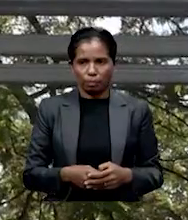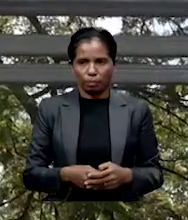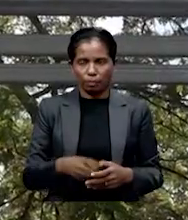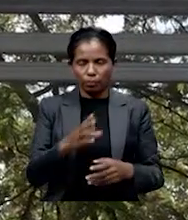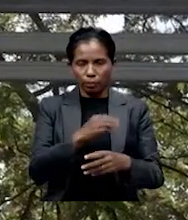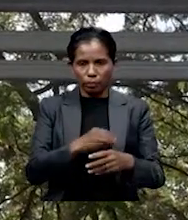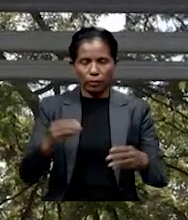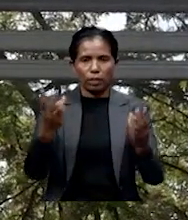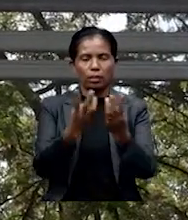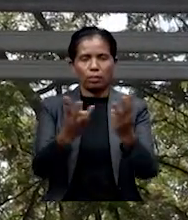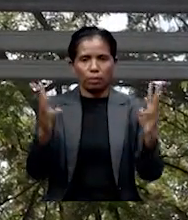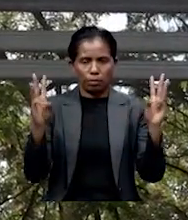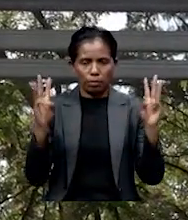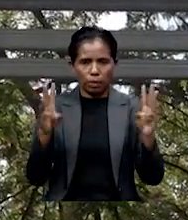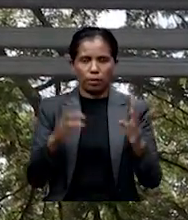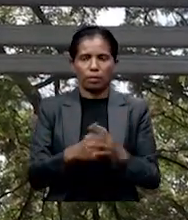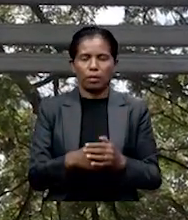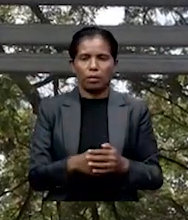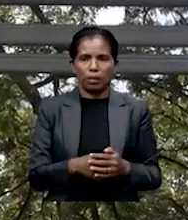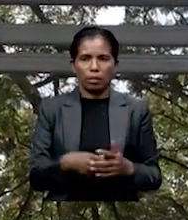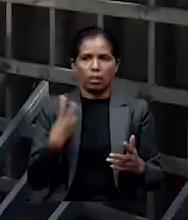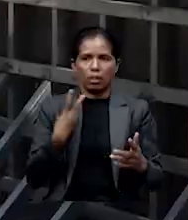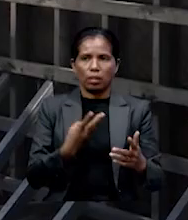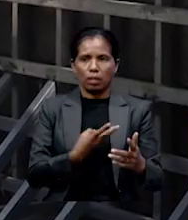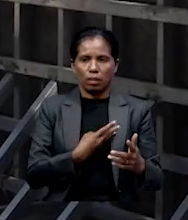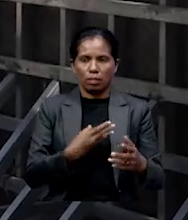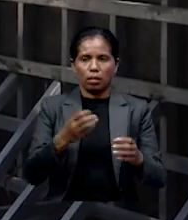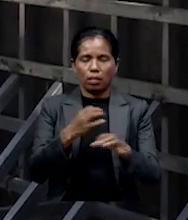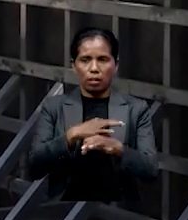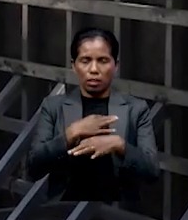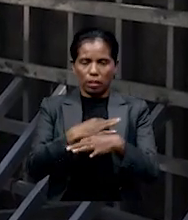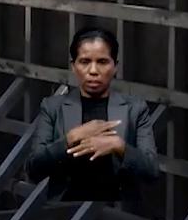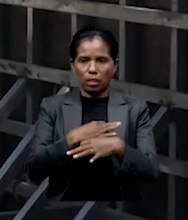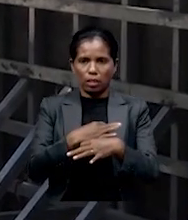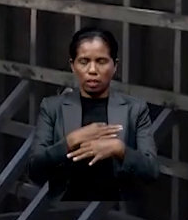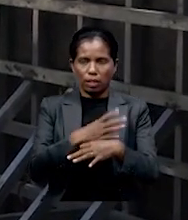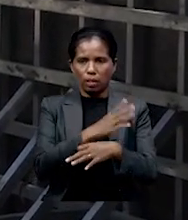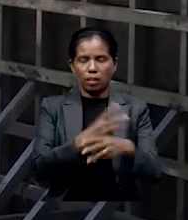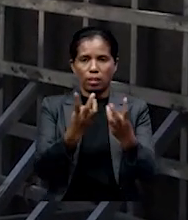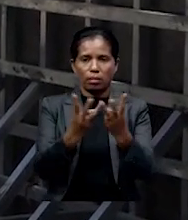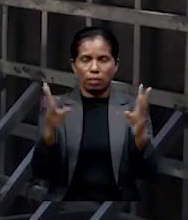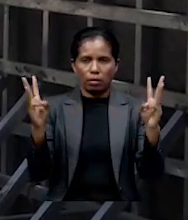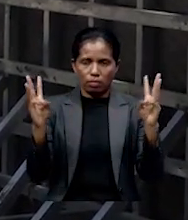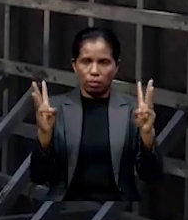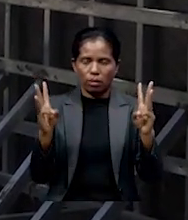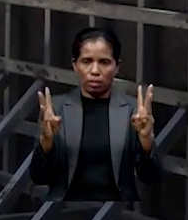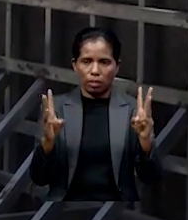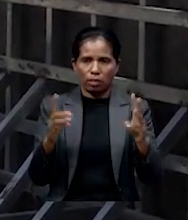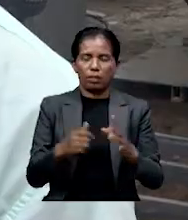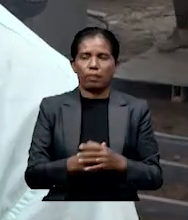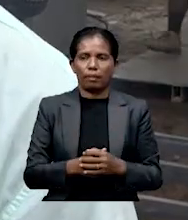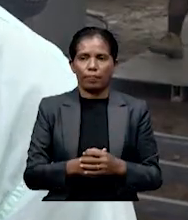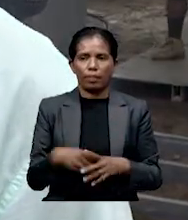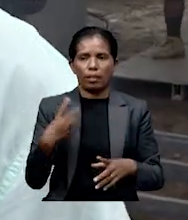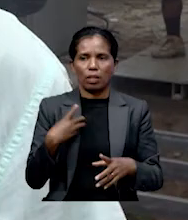red? Amin ada hadi apa gambar ba bayaga ba murun ini red. Kuasa